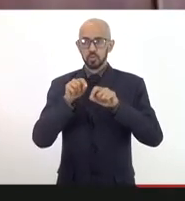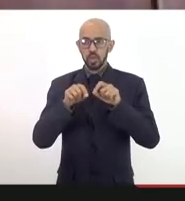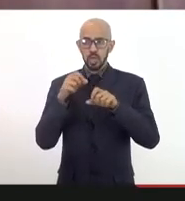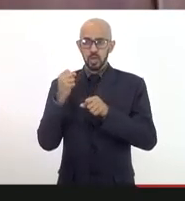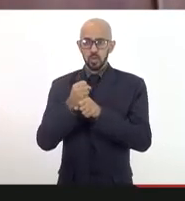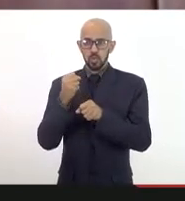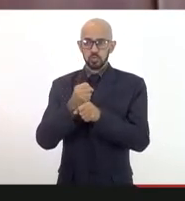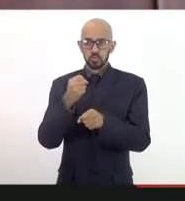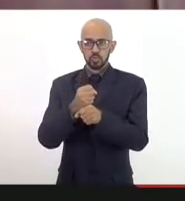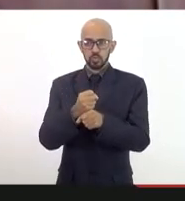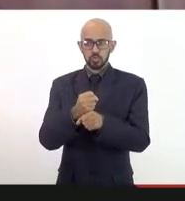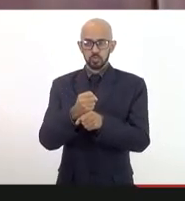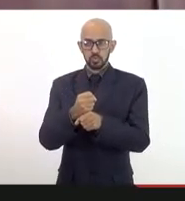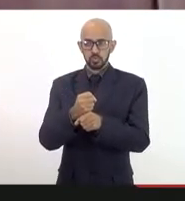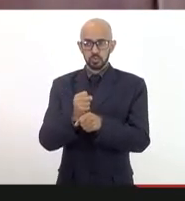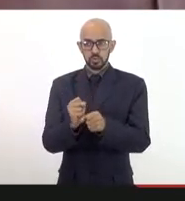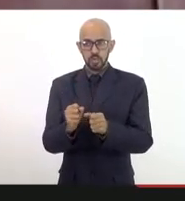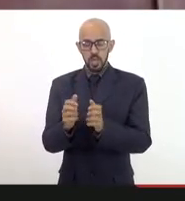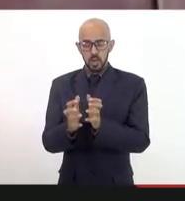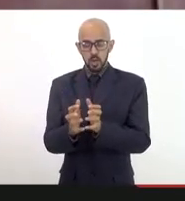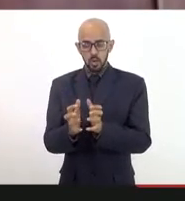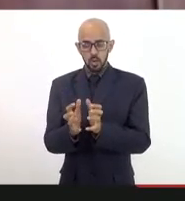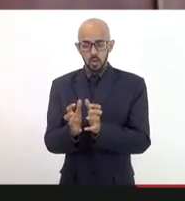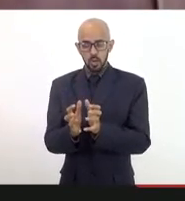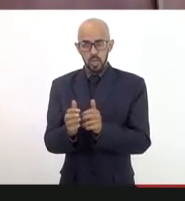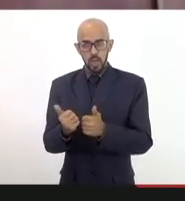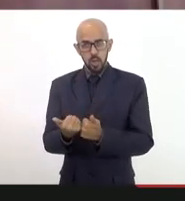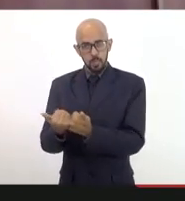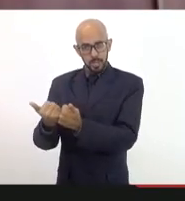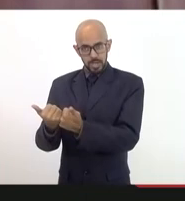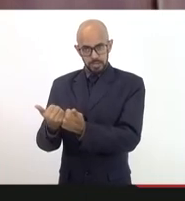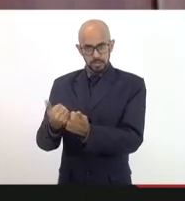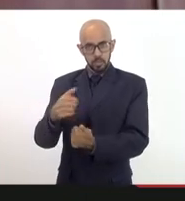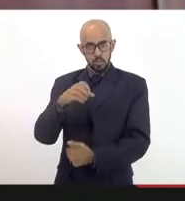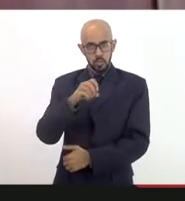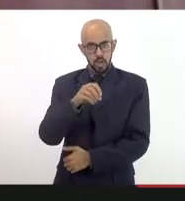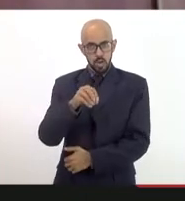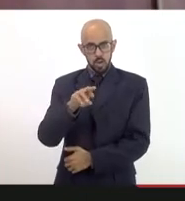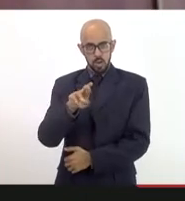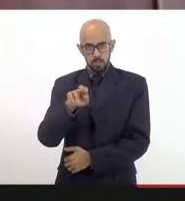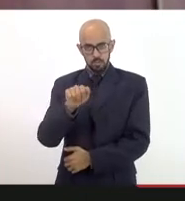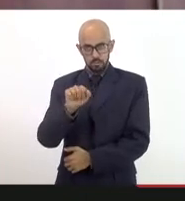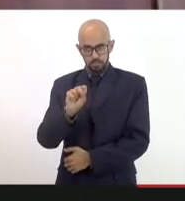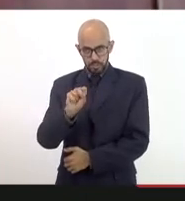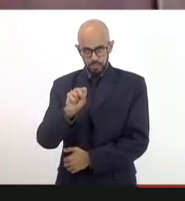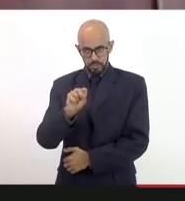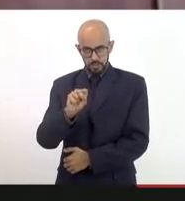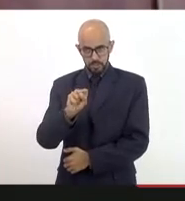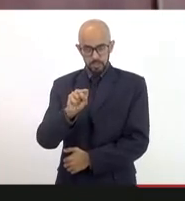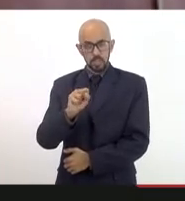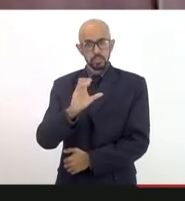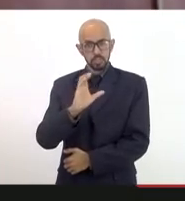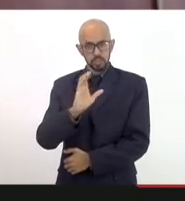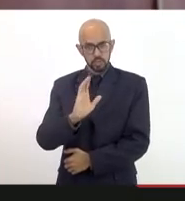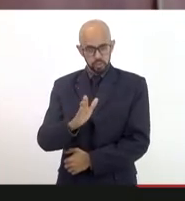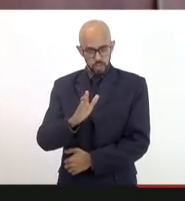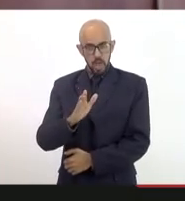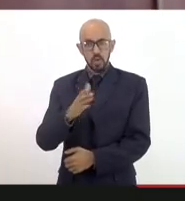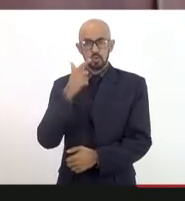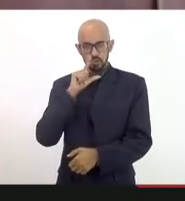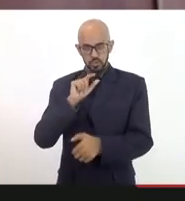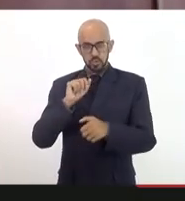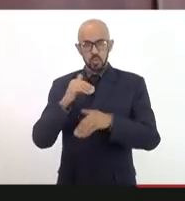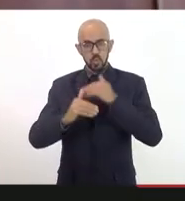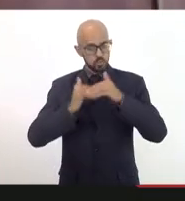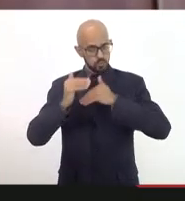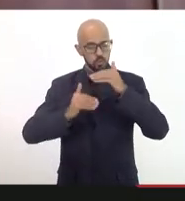da cooperação técnica com a OPAS. Está, né? Bem adiantado, né? A gente já está na última parte, né?